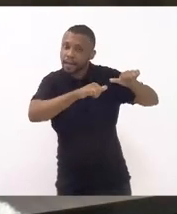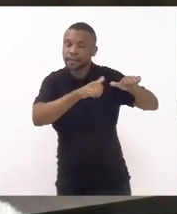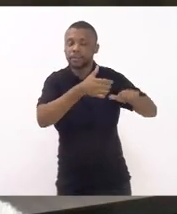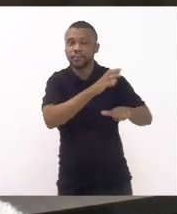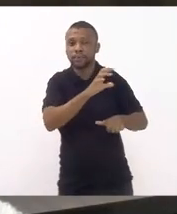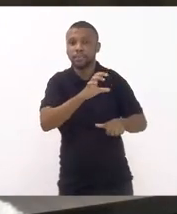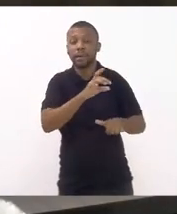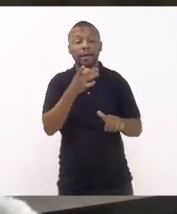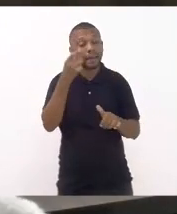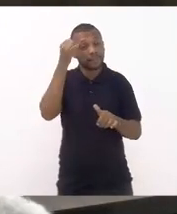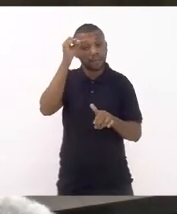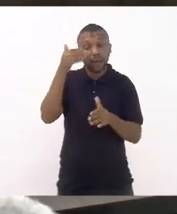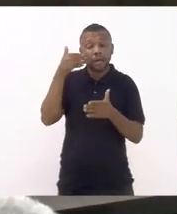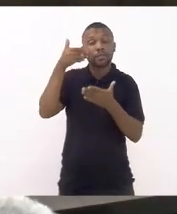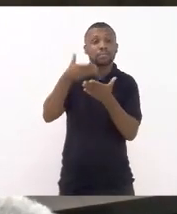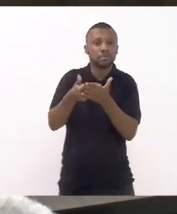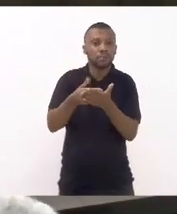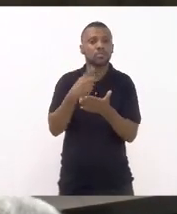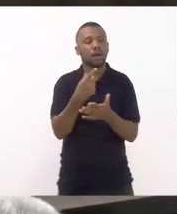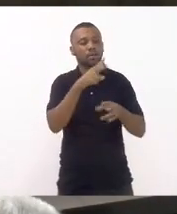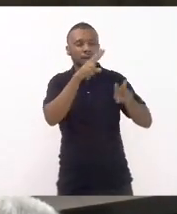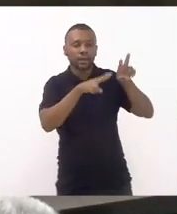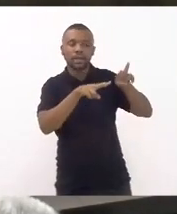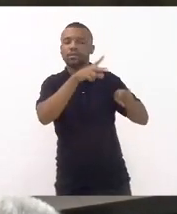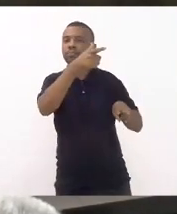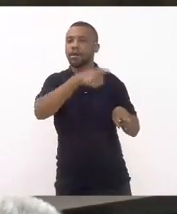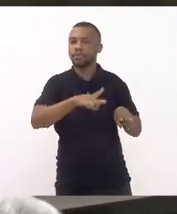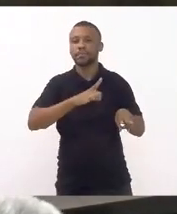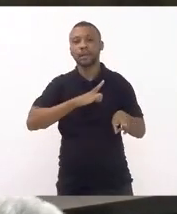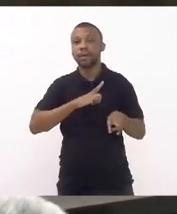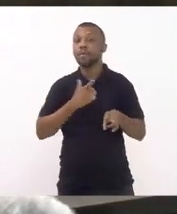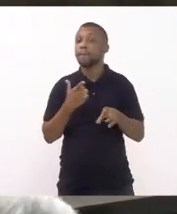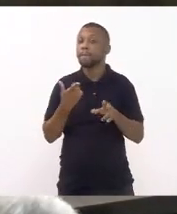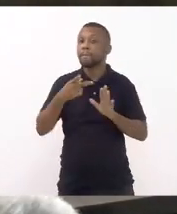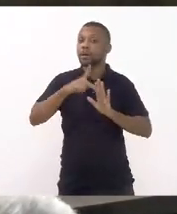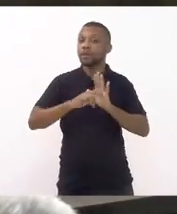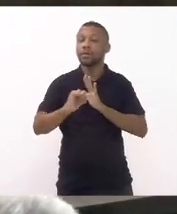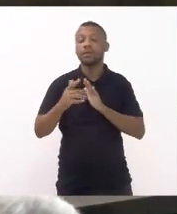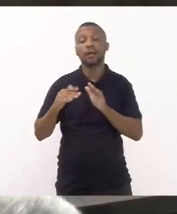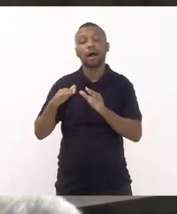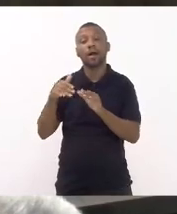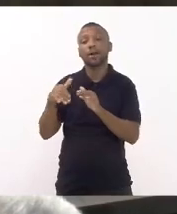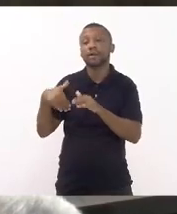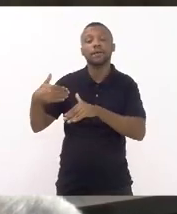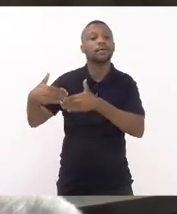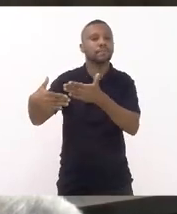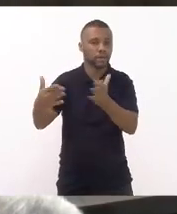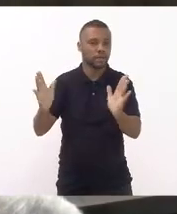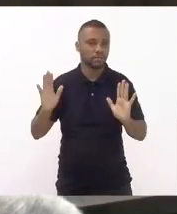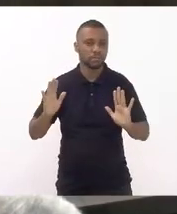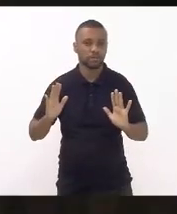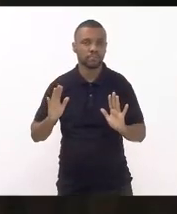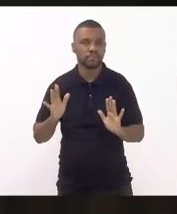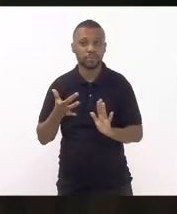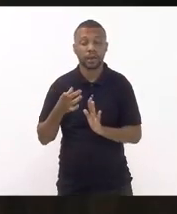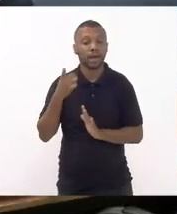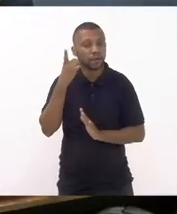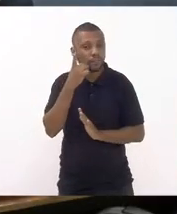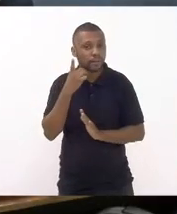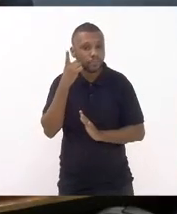anexação imediata. A gente analisa de novo, mas já existe um projeto em andamento. De quem é? É do